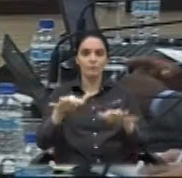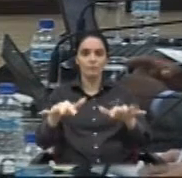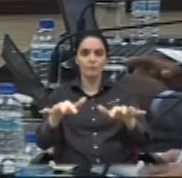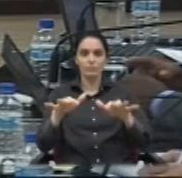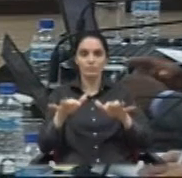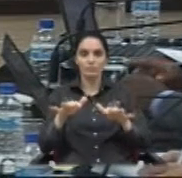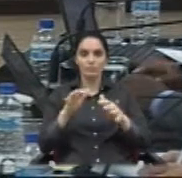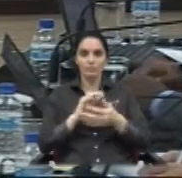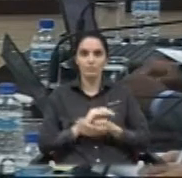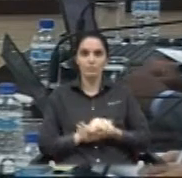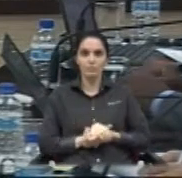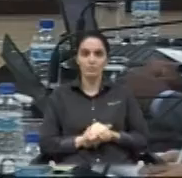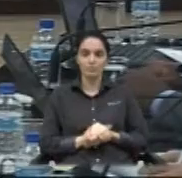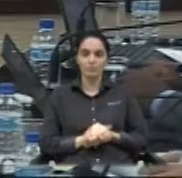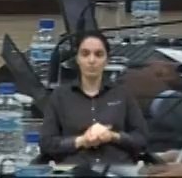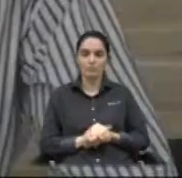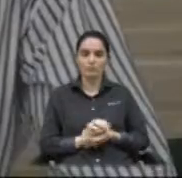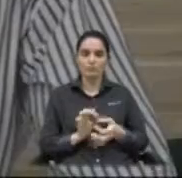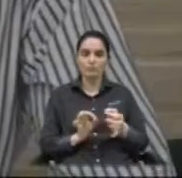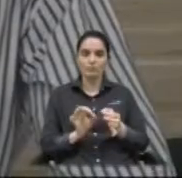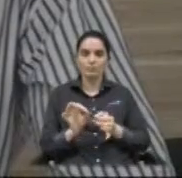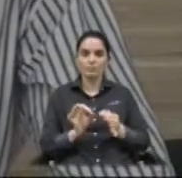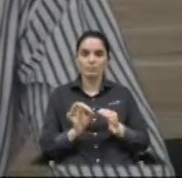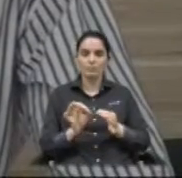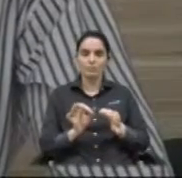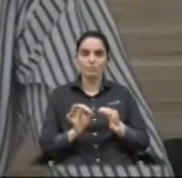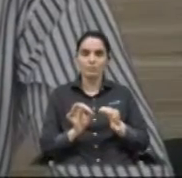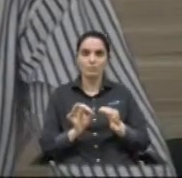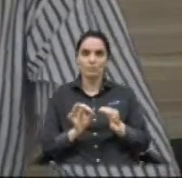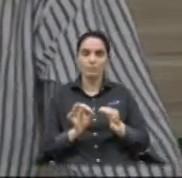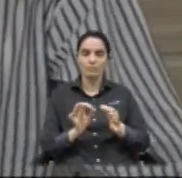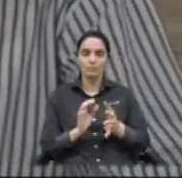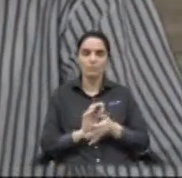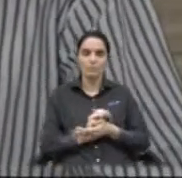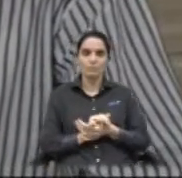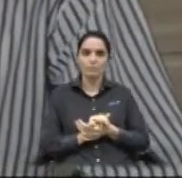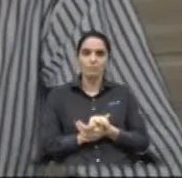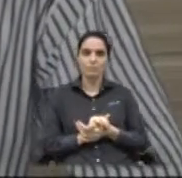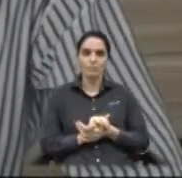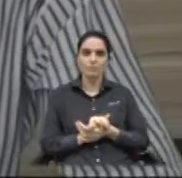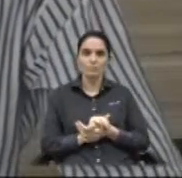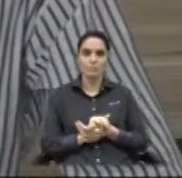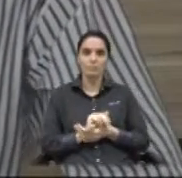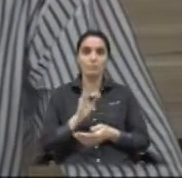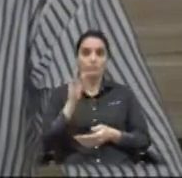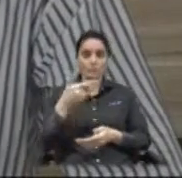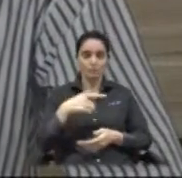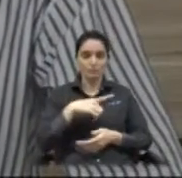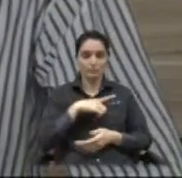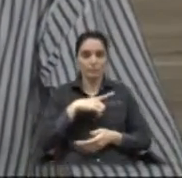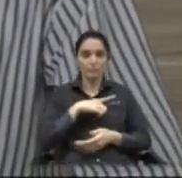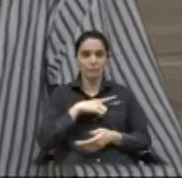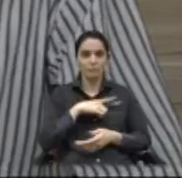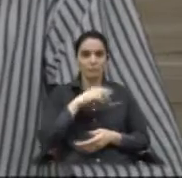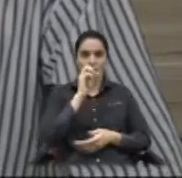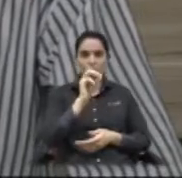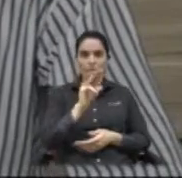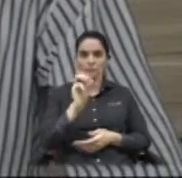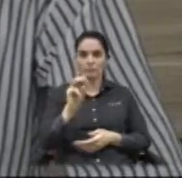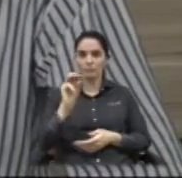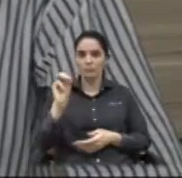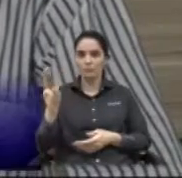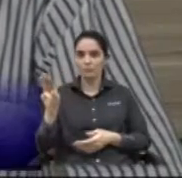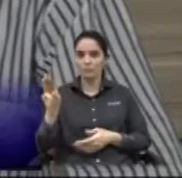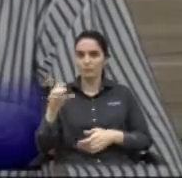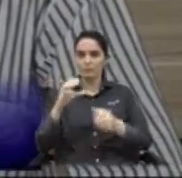presente. Esse projeto, senhor presidente, na verdade já existe no site da Secretaria de Segurança